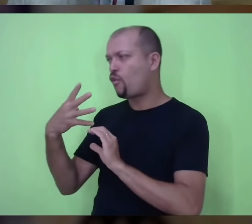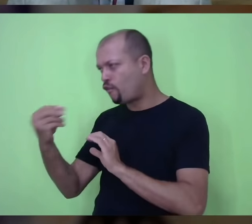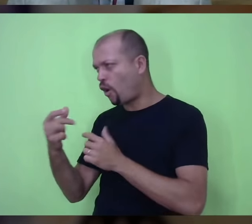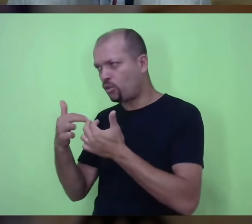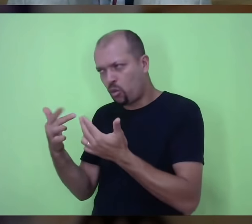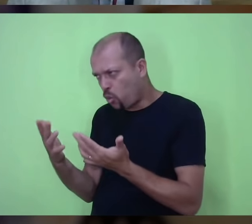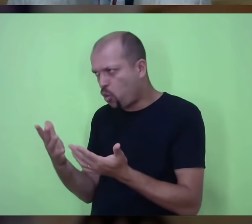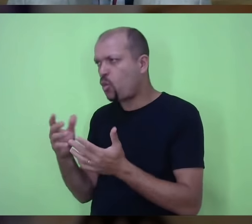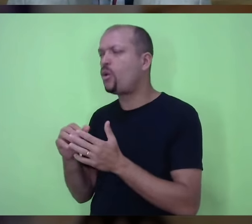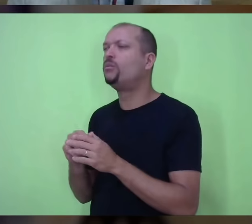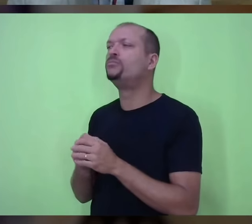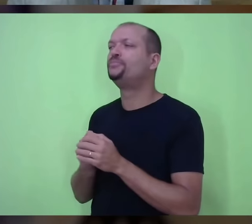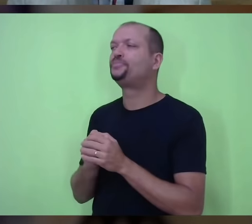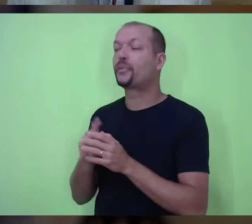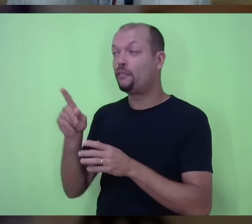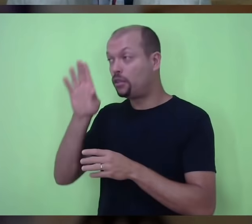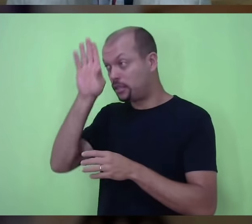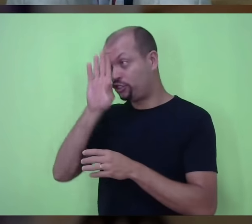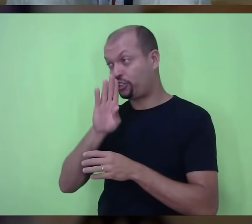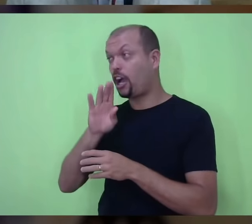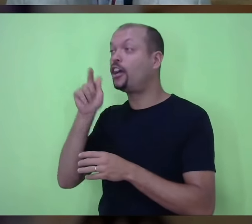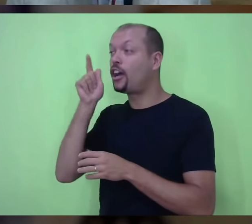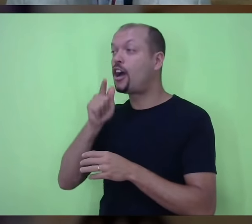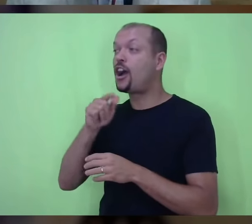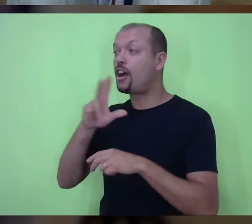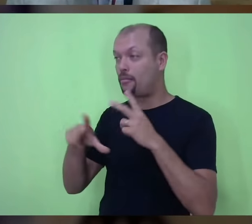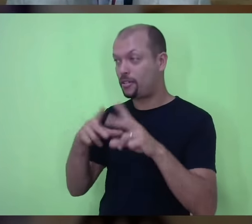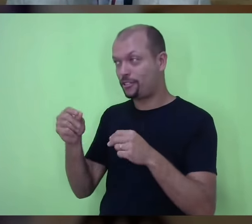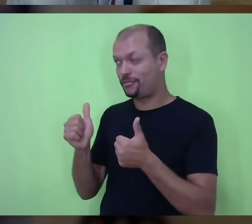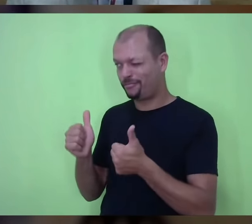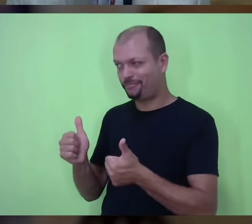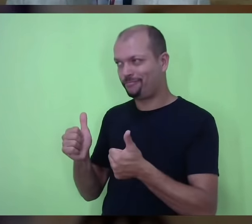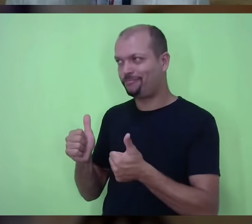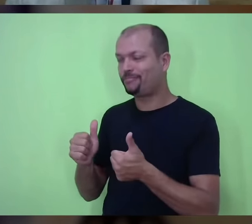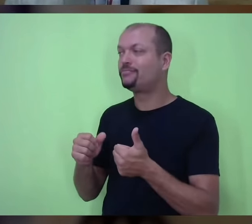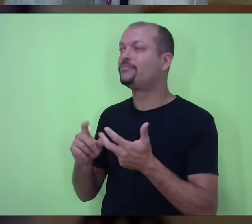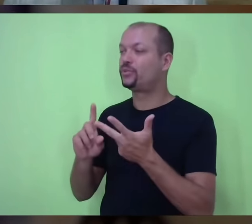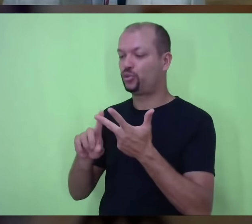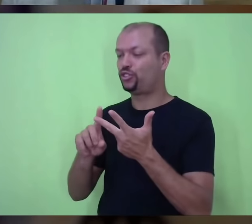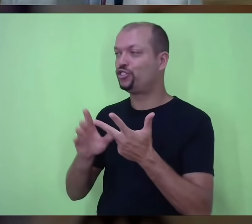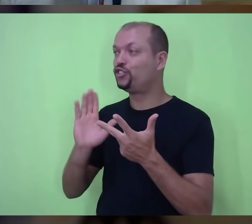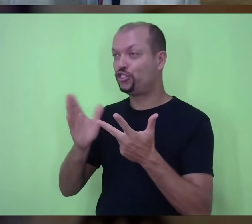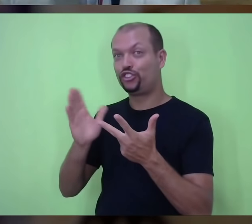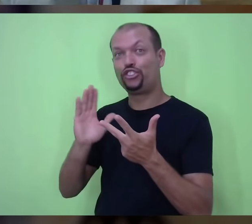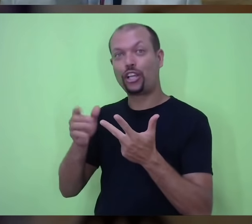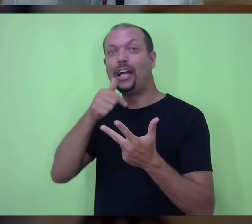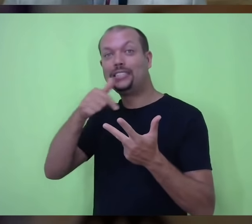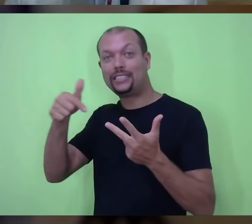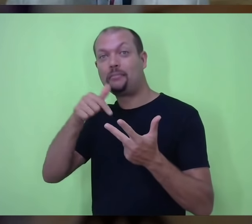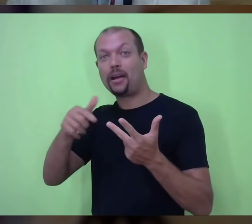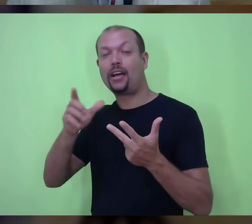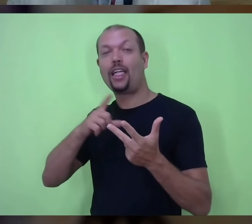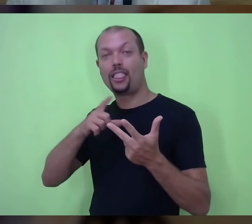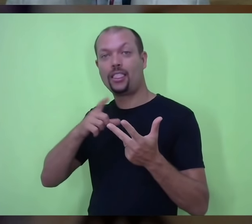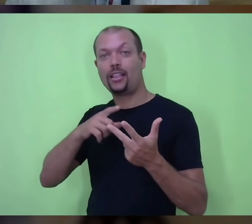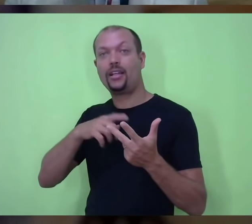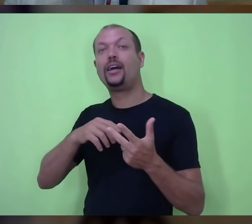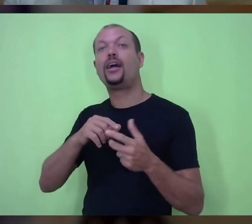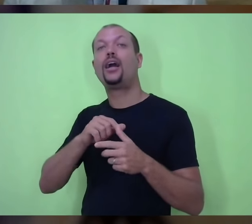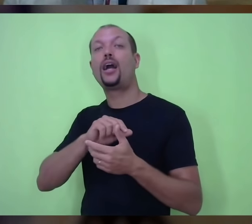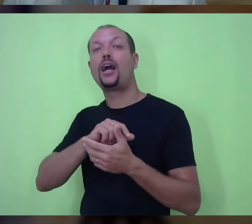ali, uma foto, para que você receba gratuitamente esse prêmio, o terceiro livro aí, agora cada semana. Na lição